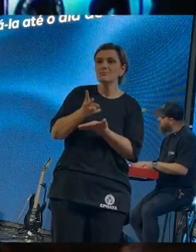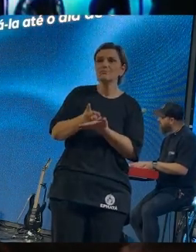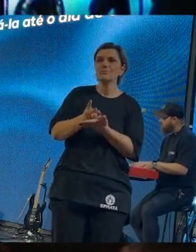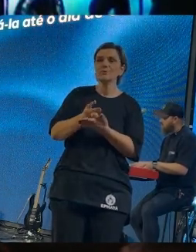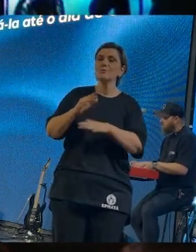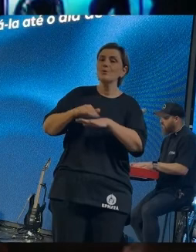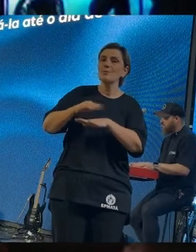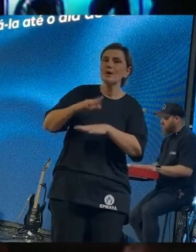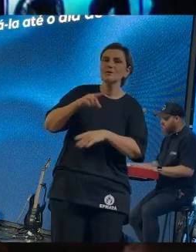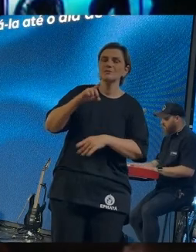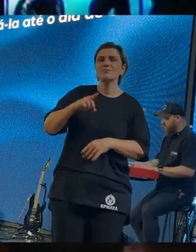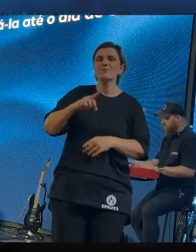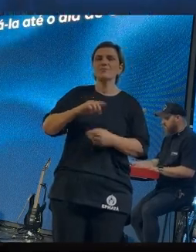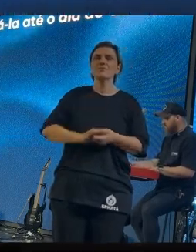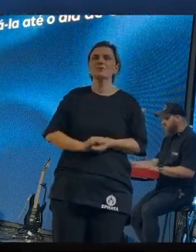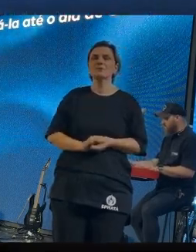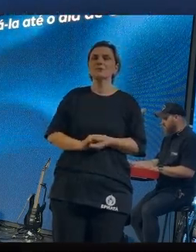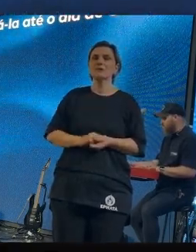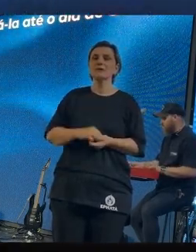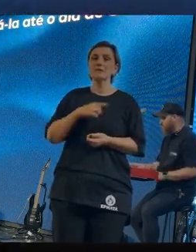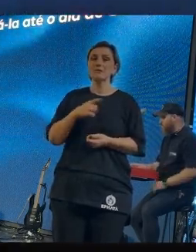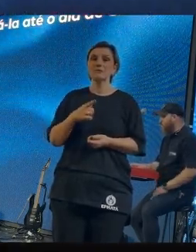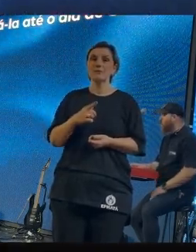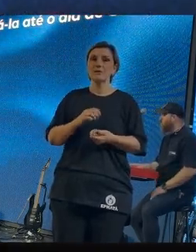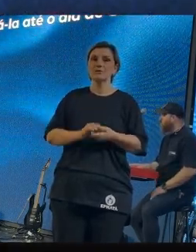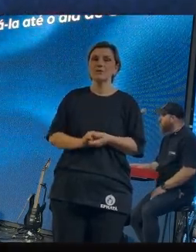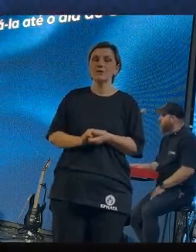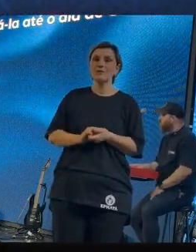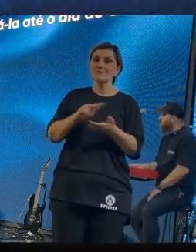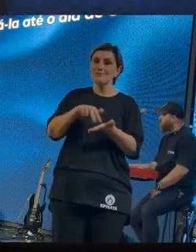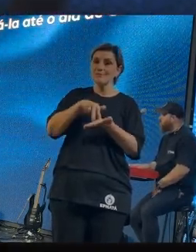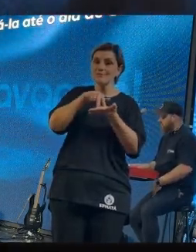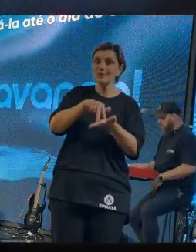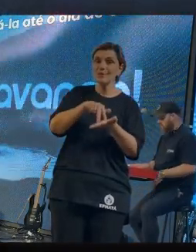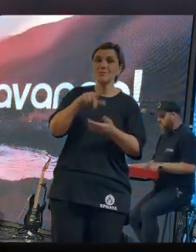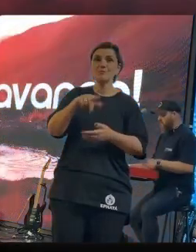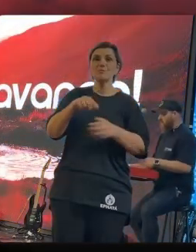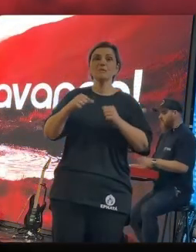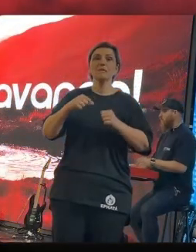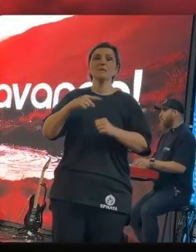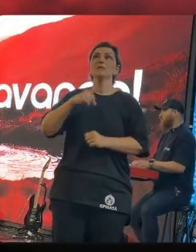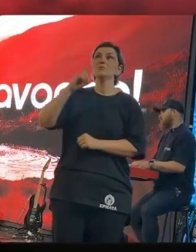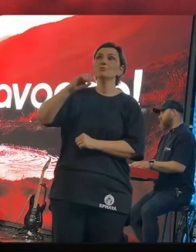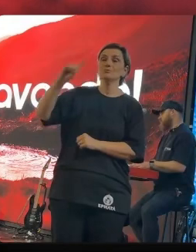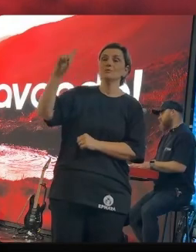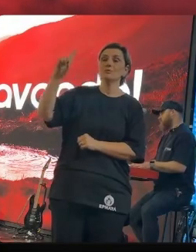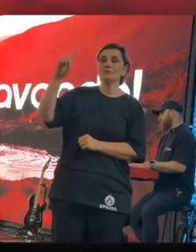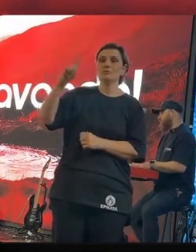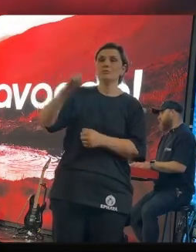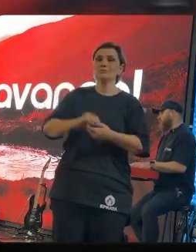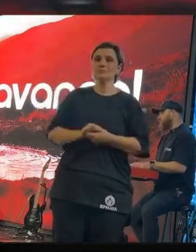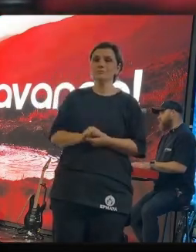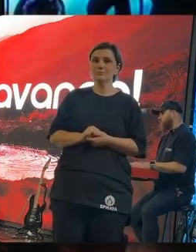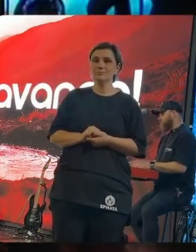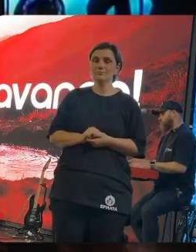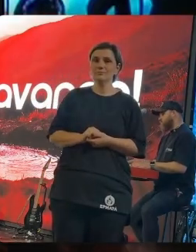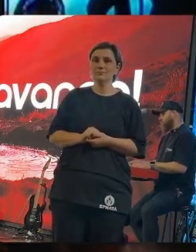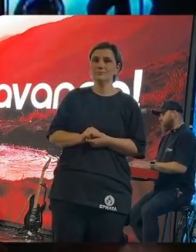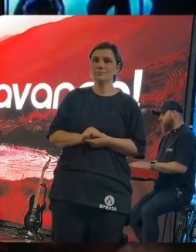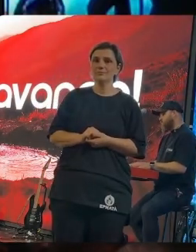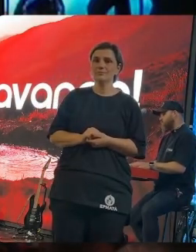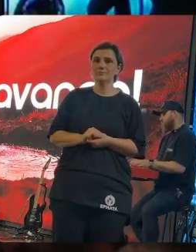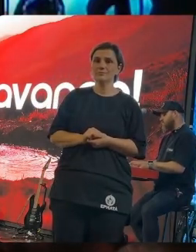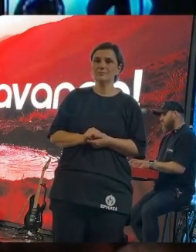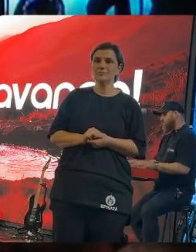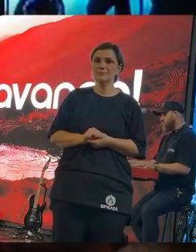por mais que você seja instável, você tem um Deus que termina